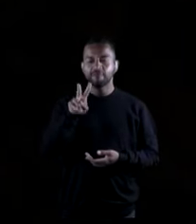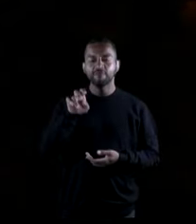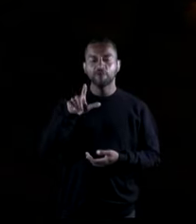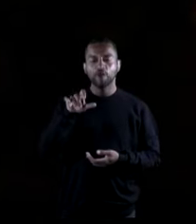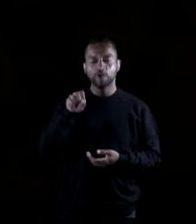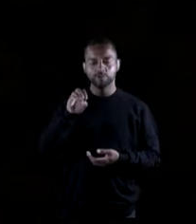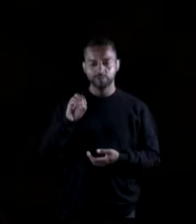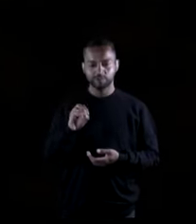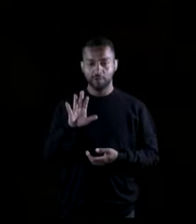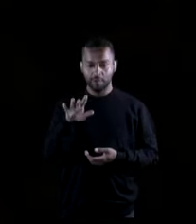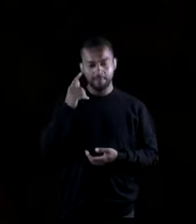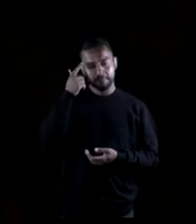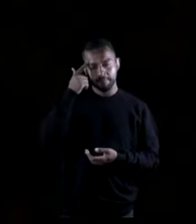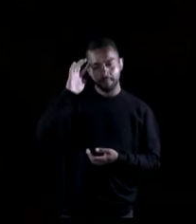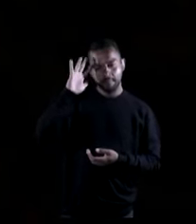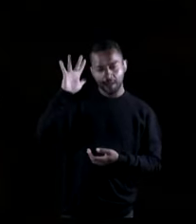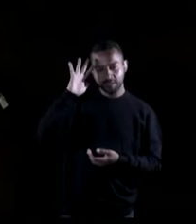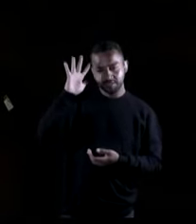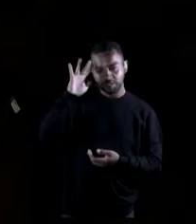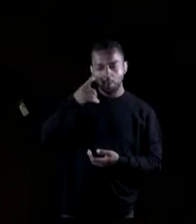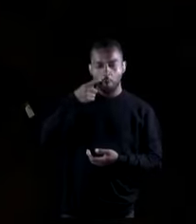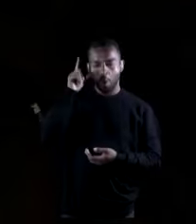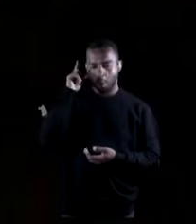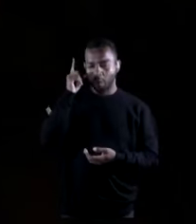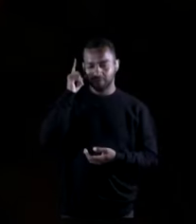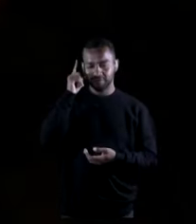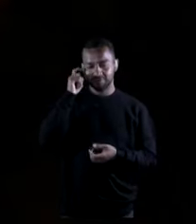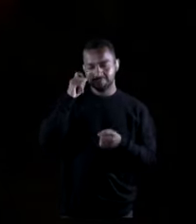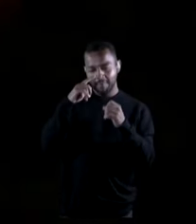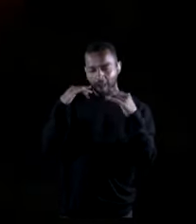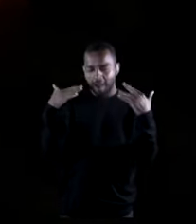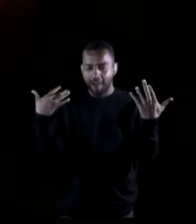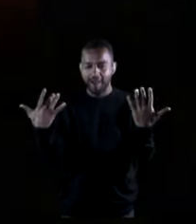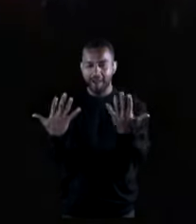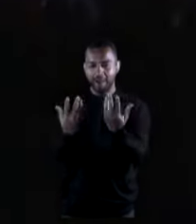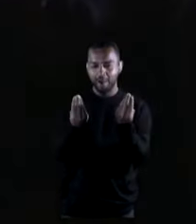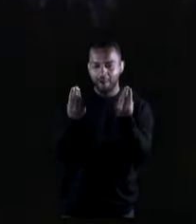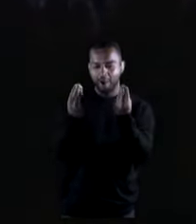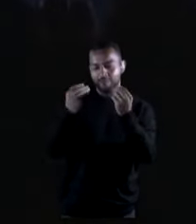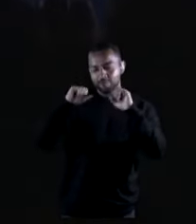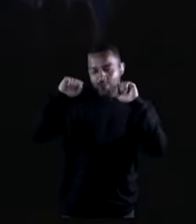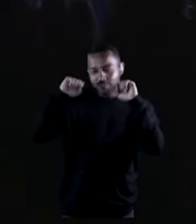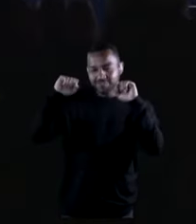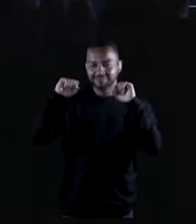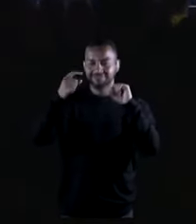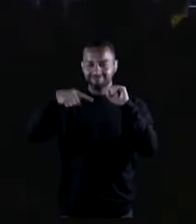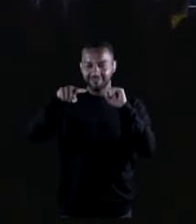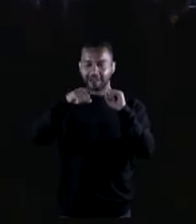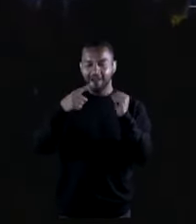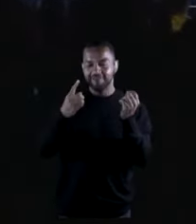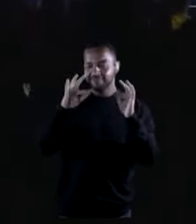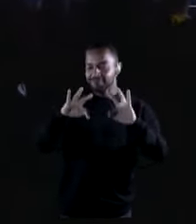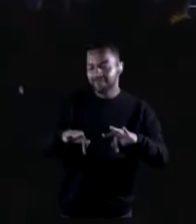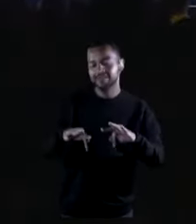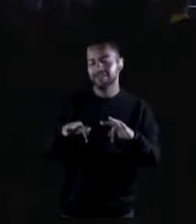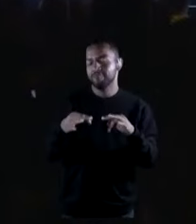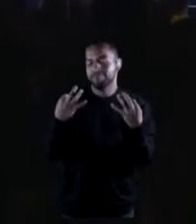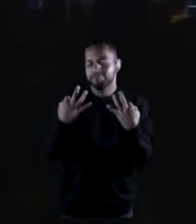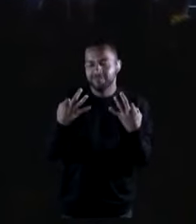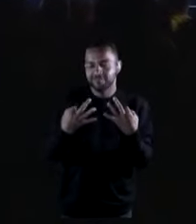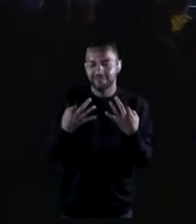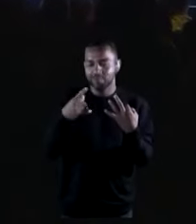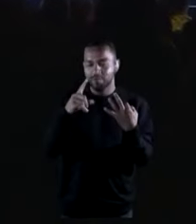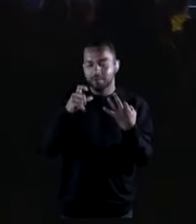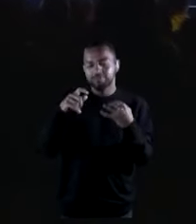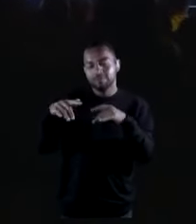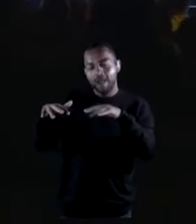Oi. Pensando assim, ontem, naquele clima, no Allianz Parque, com a torcida, essa final eletrizante, essa